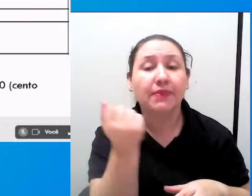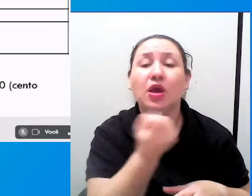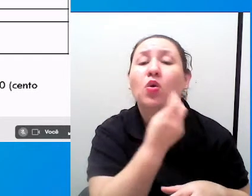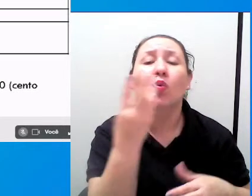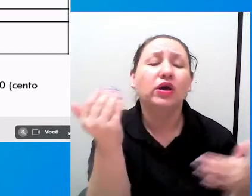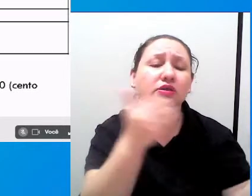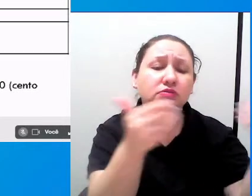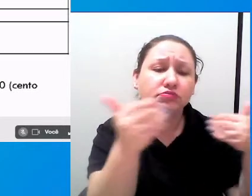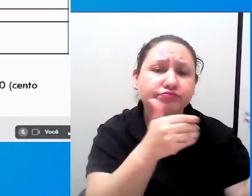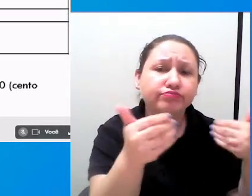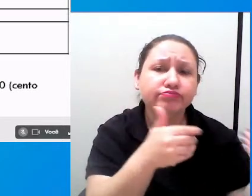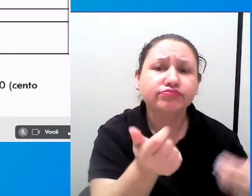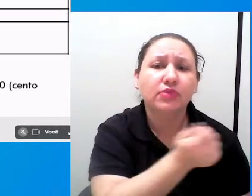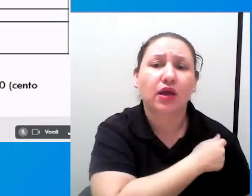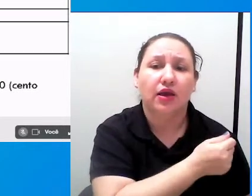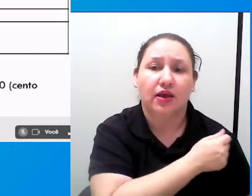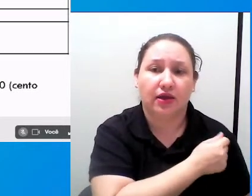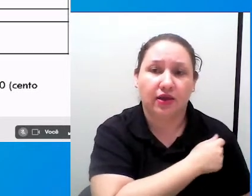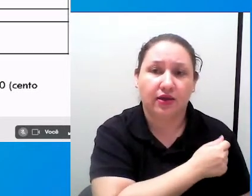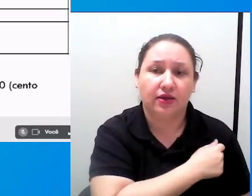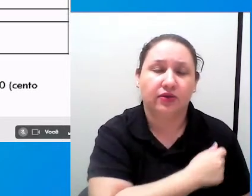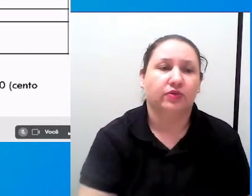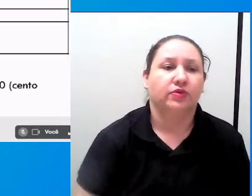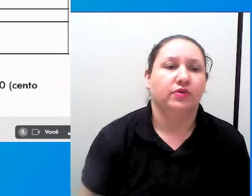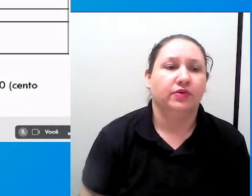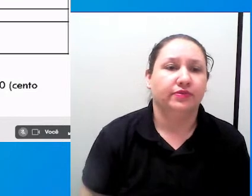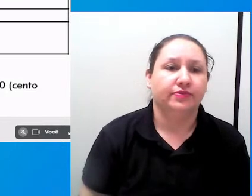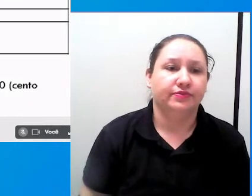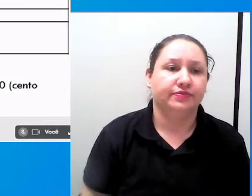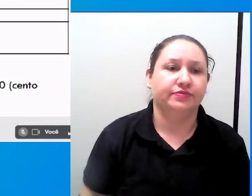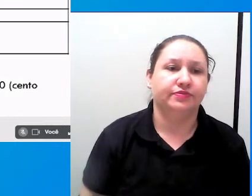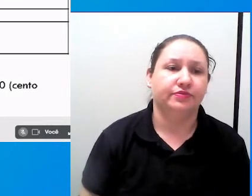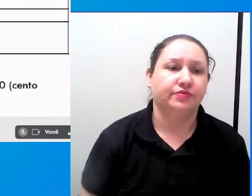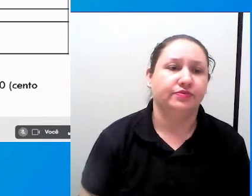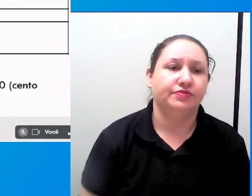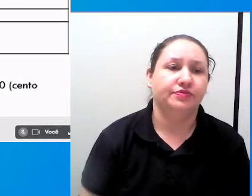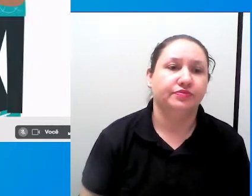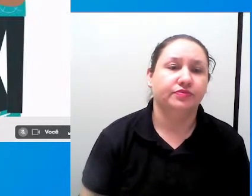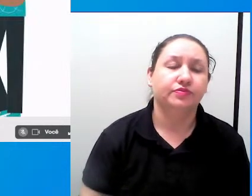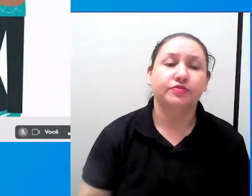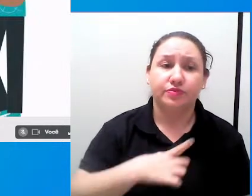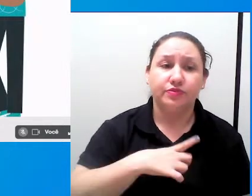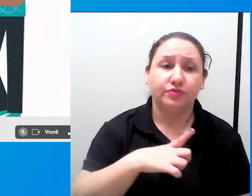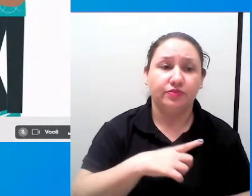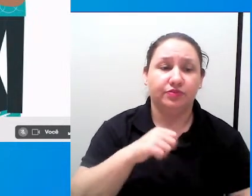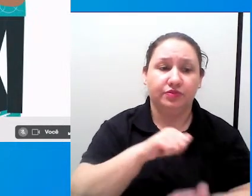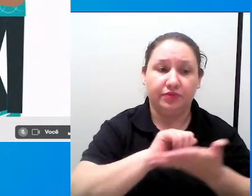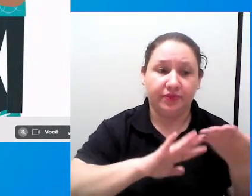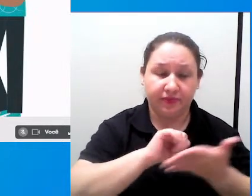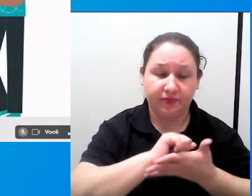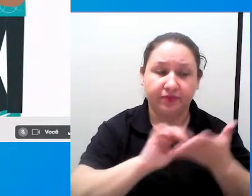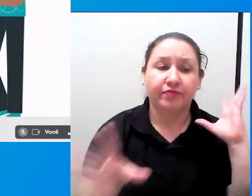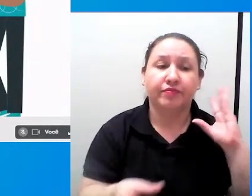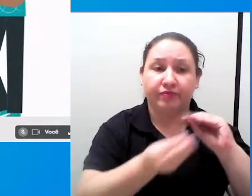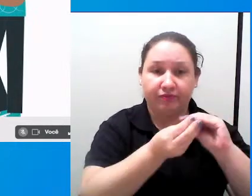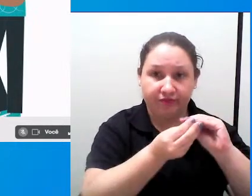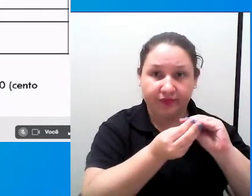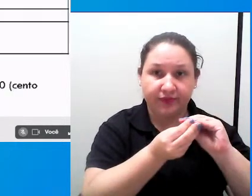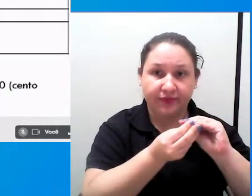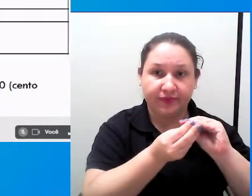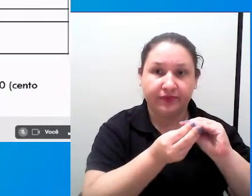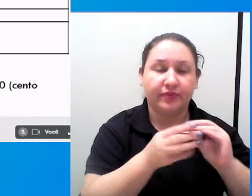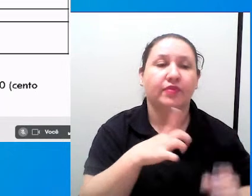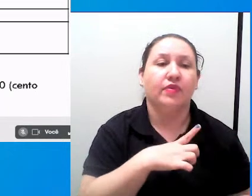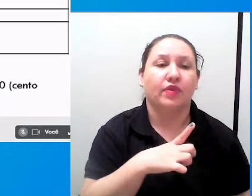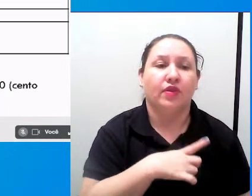nossas atividades complementares no PPC, que é relativa a essas 110 horas de